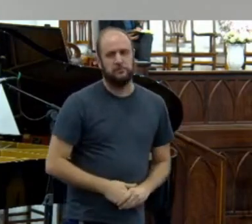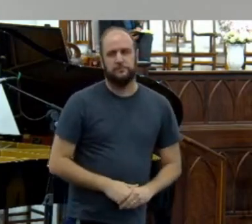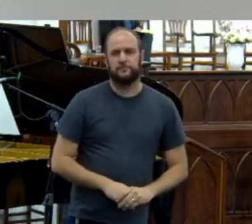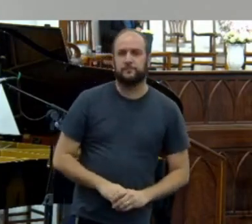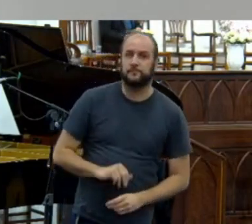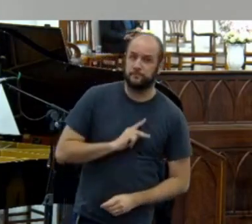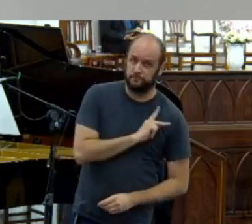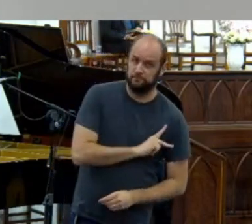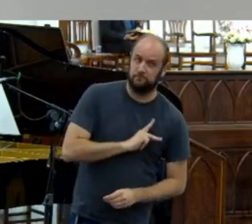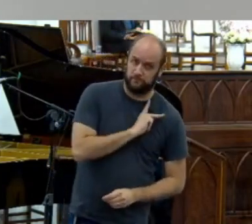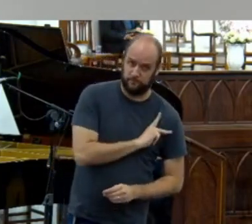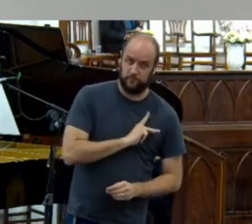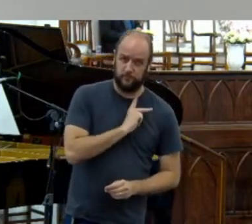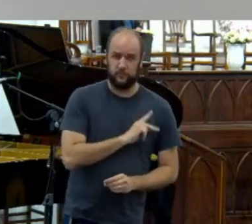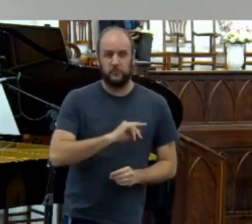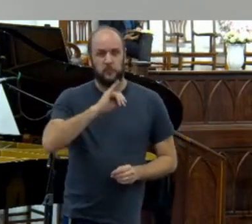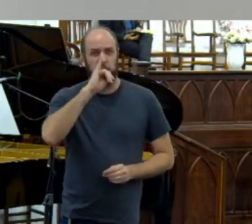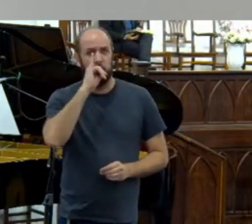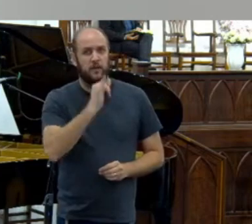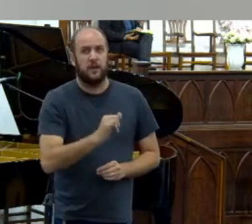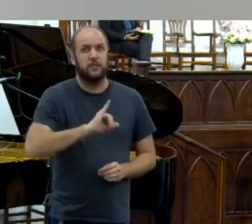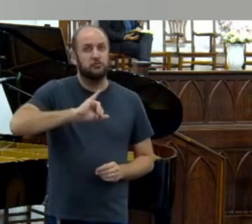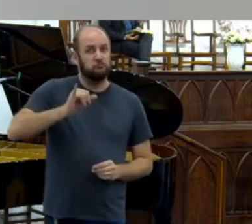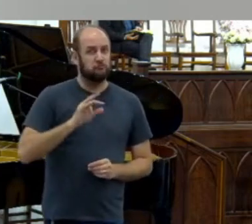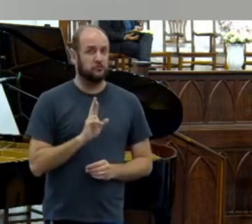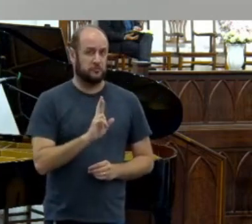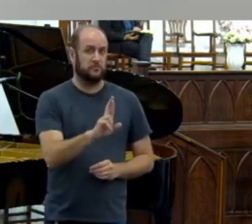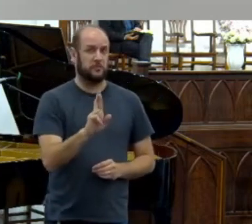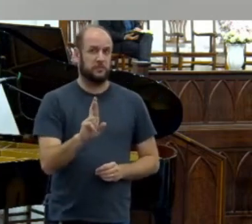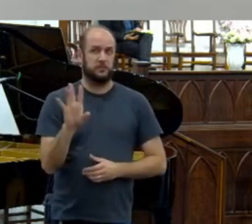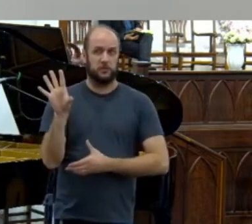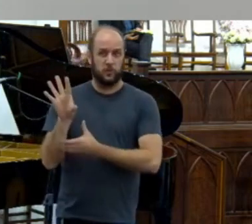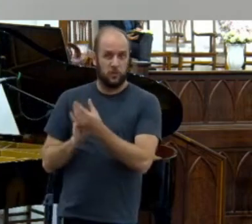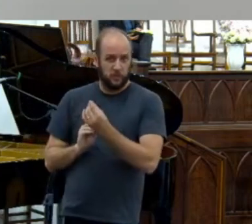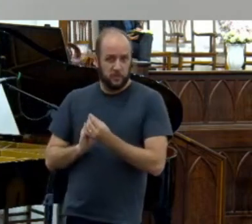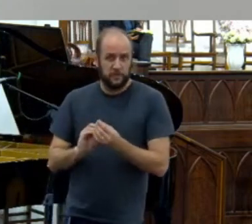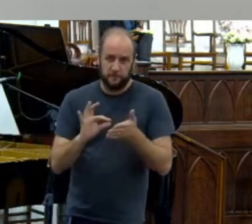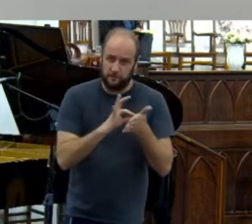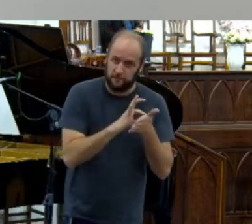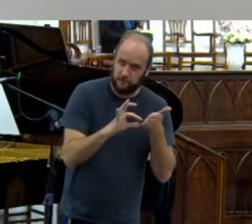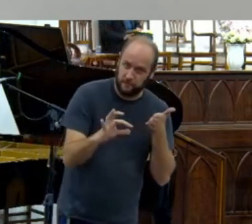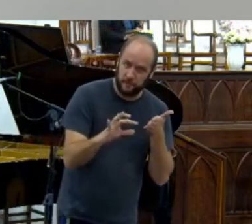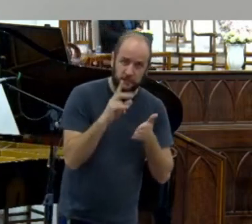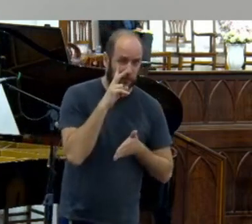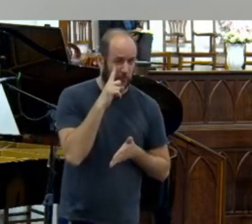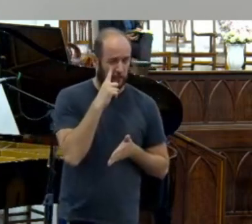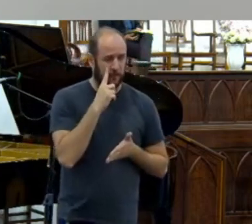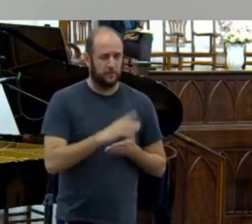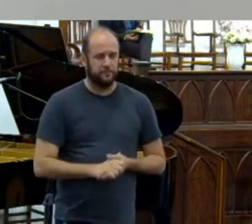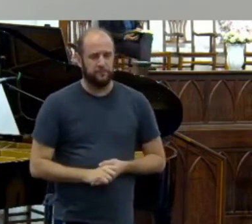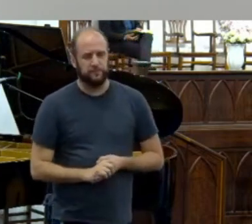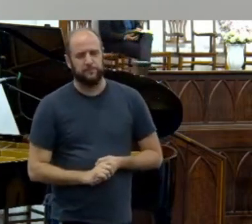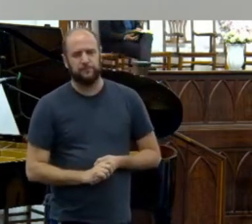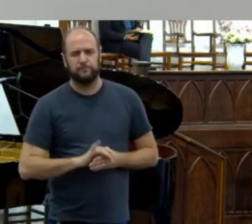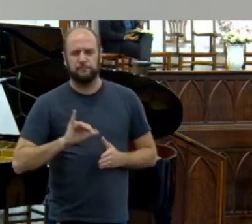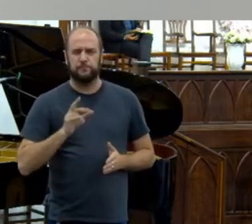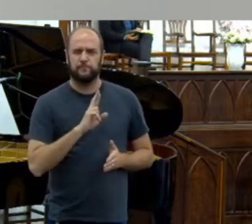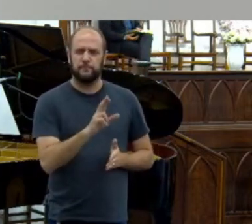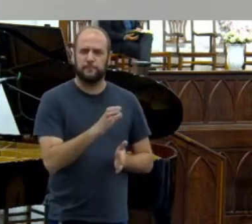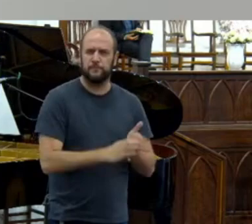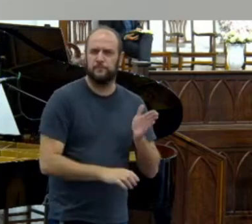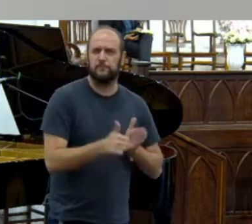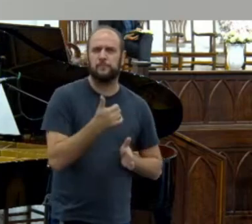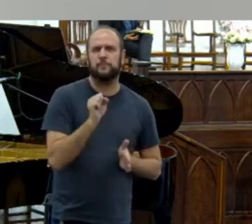Paulo retirou do profeta Jeremias a seguinte expressão, veja só. Jeremias